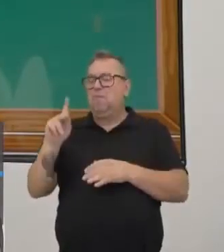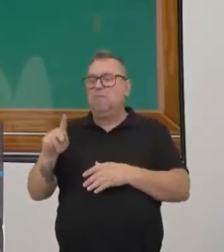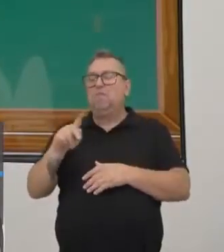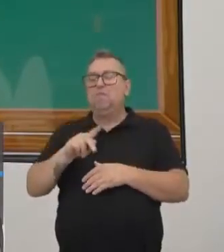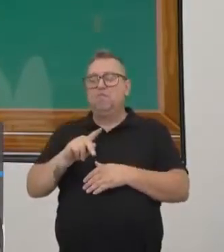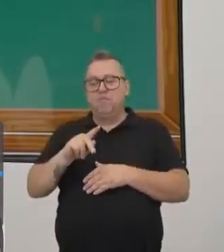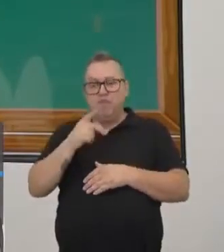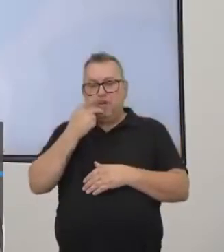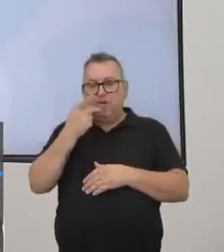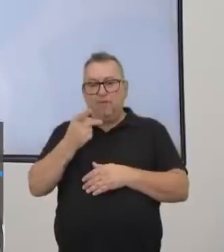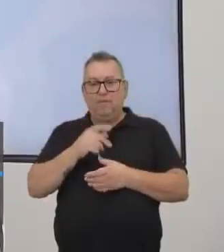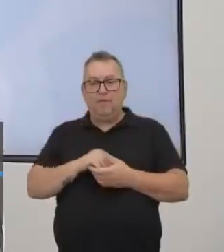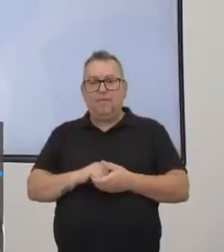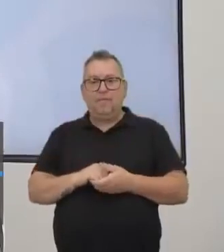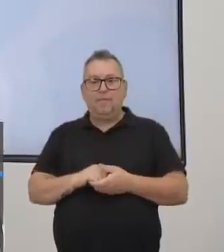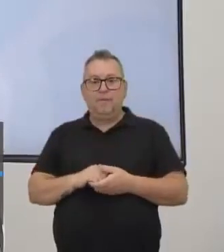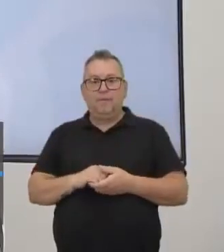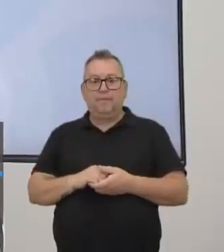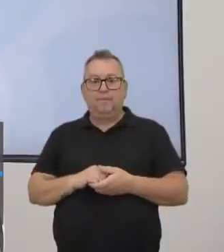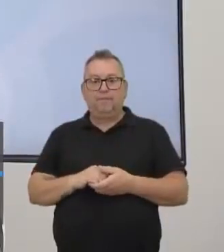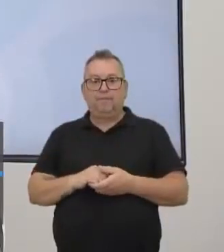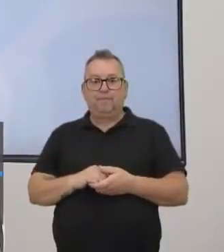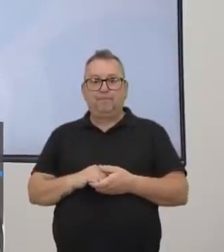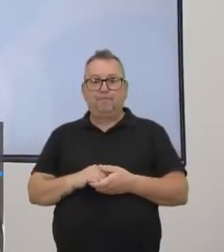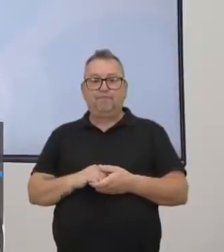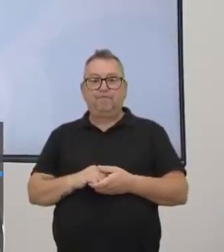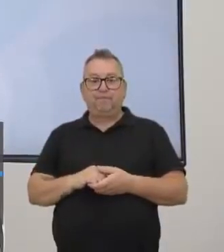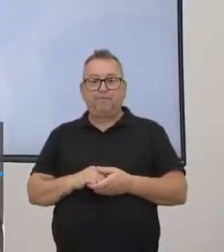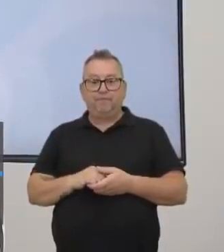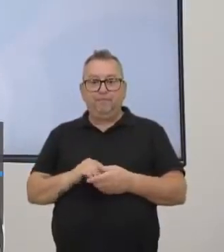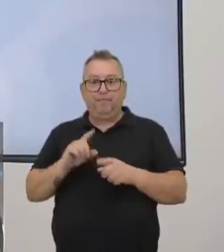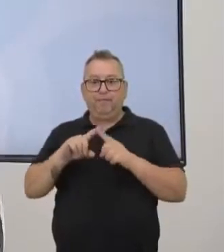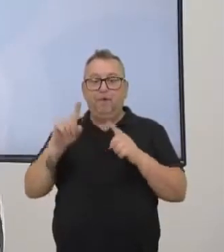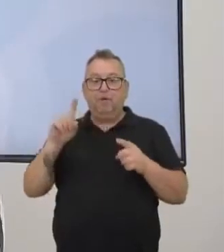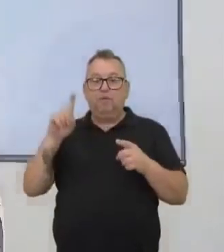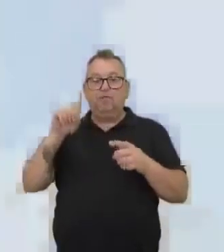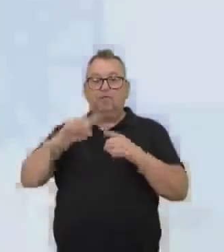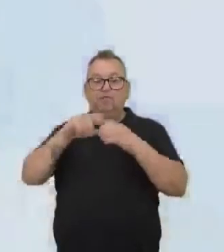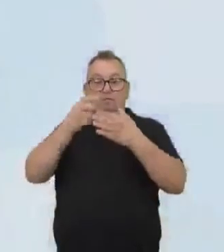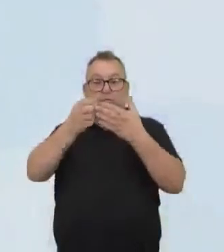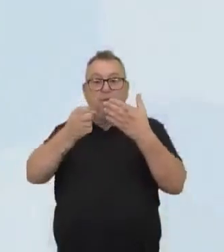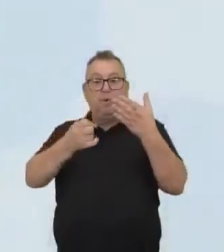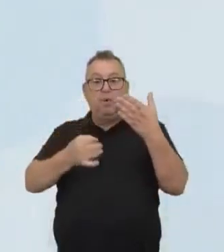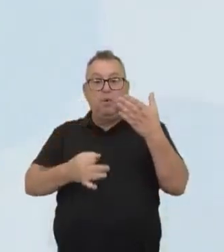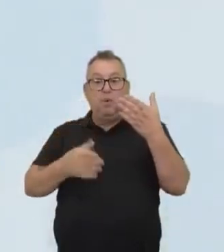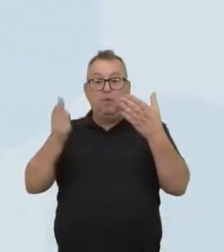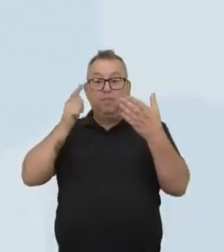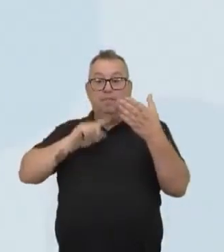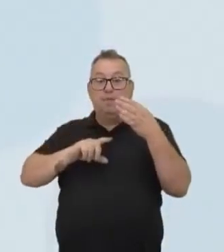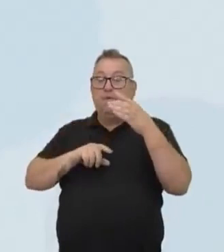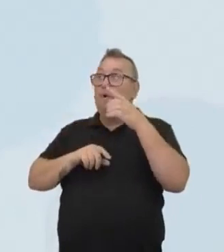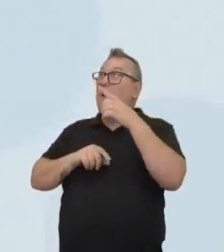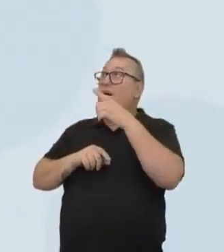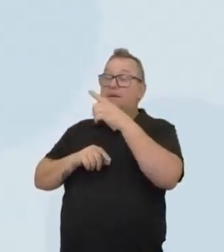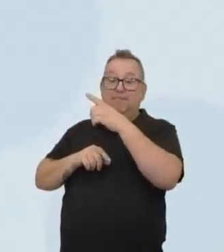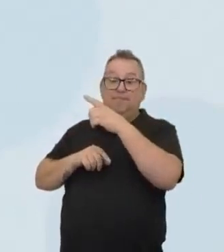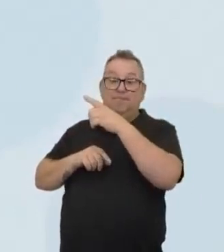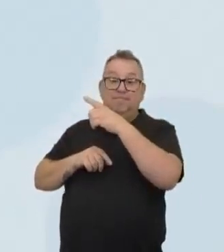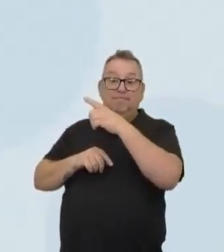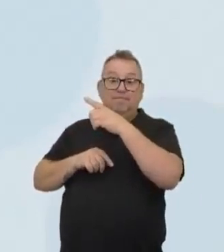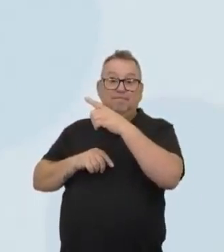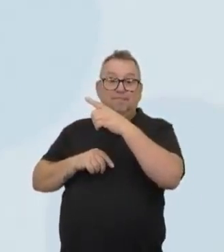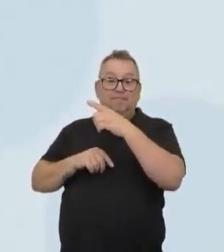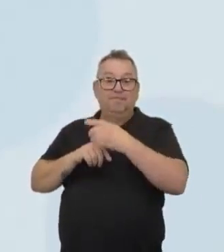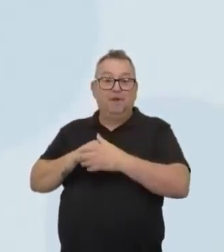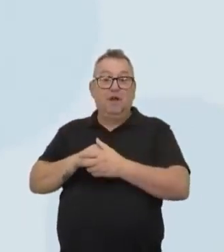Perfeito. Eu vou colocar aqui, ó, uma breve contextualização para a gente acompanhar.